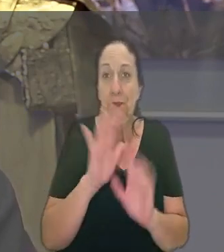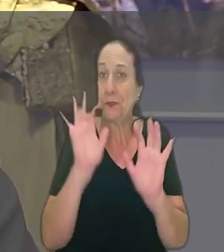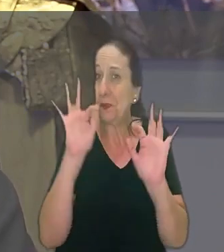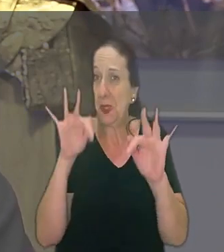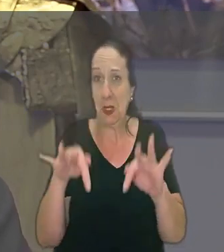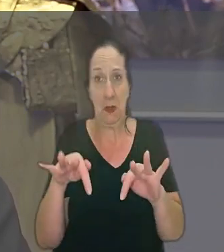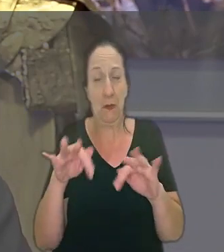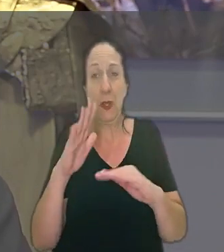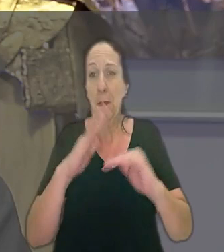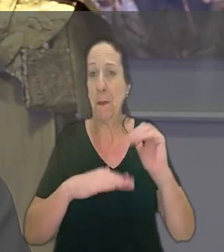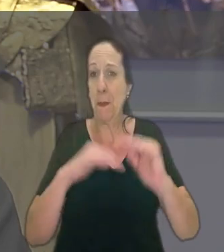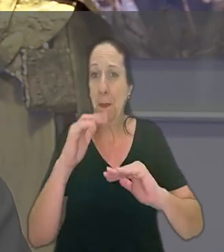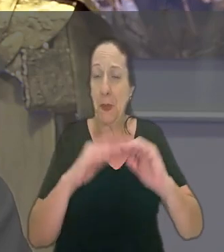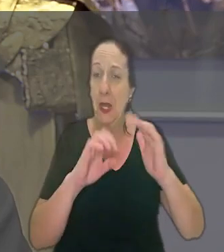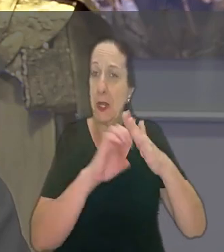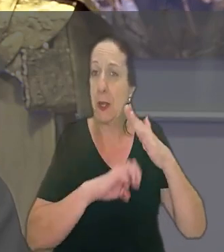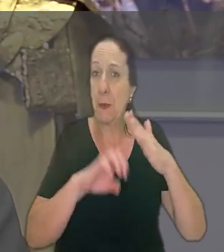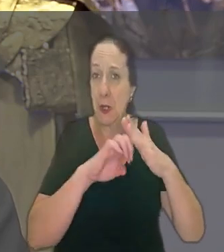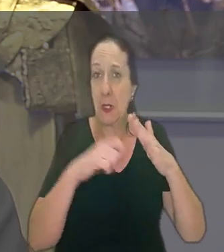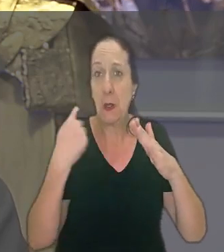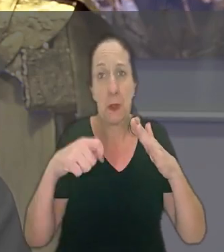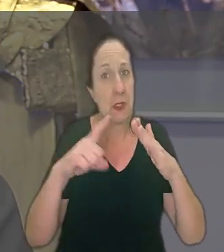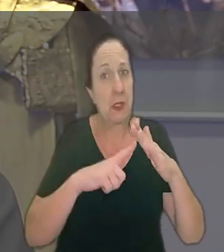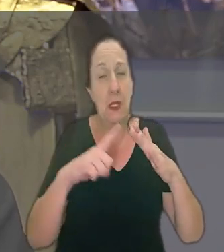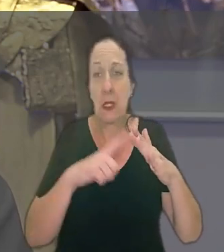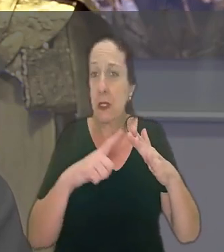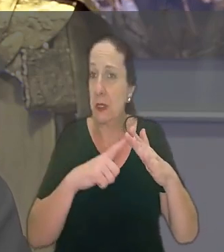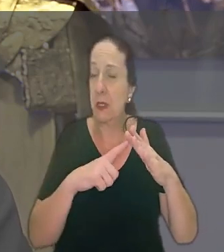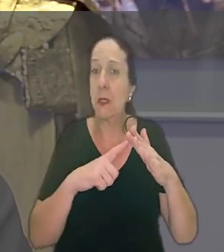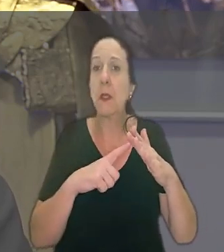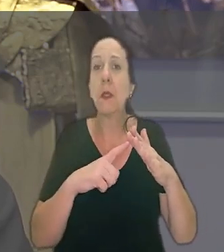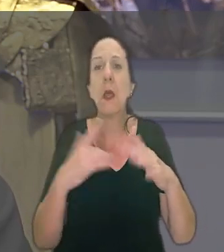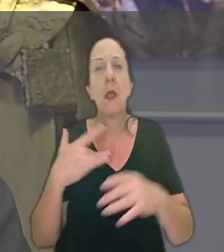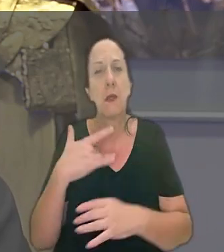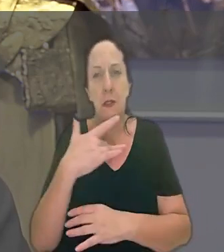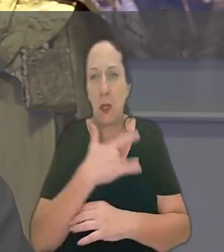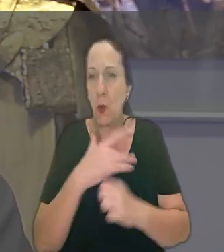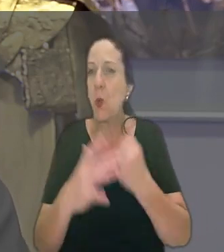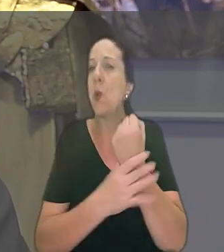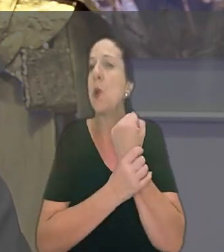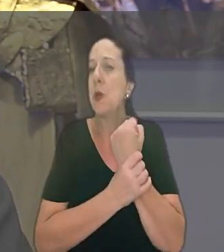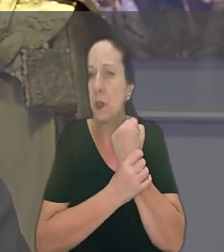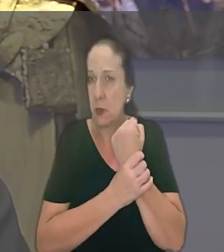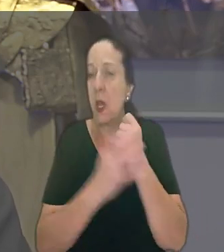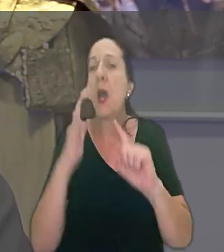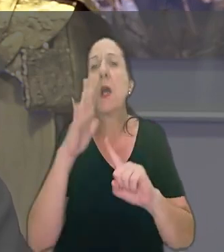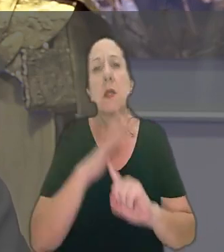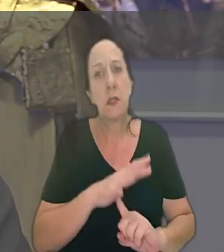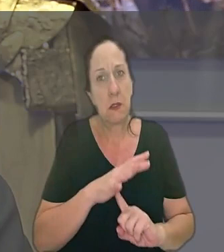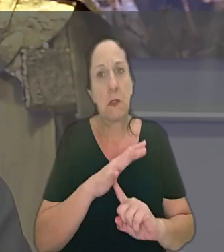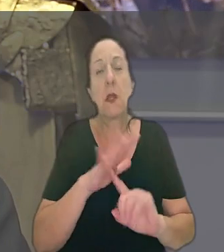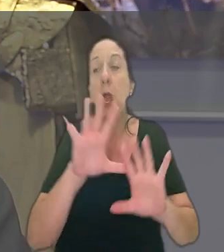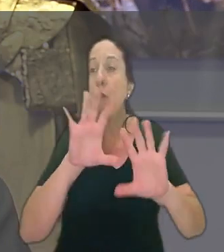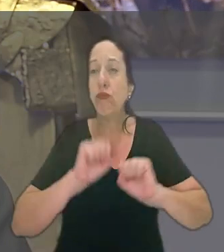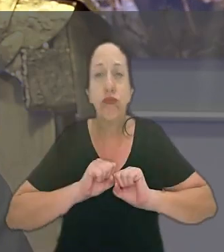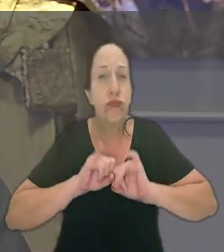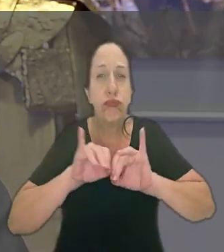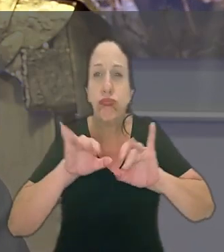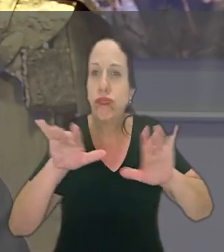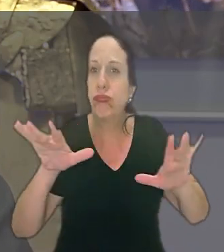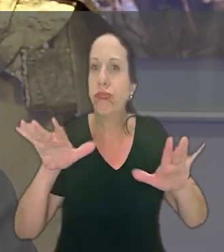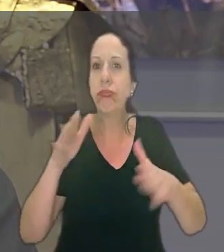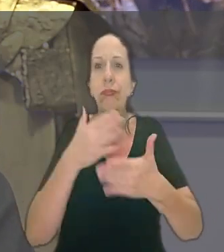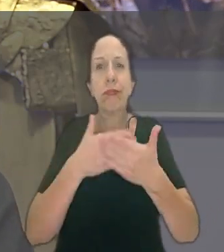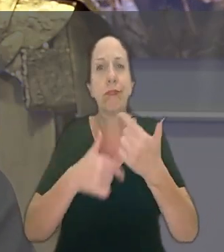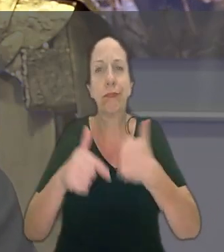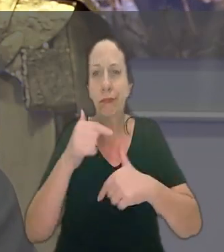Para combater esse tipo de prática, as empresas precisam ter instrumentos de saúde e segurança, porque assédio é algo que contamina o meio de